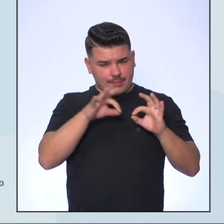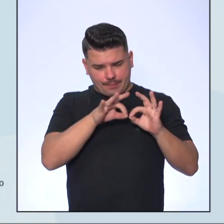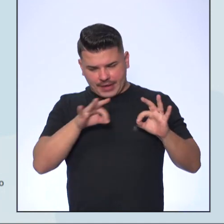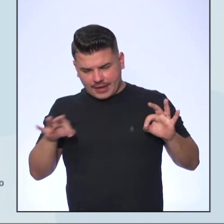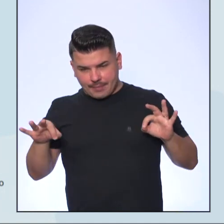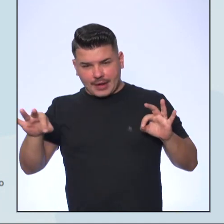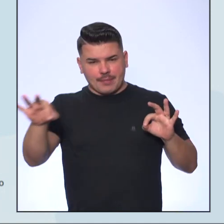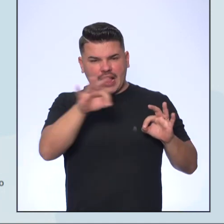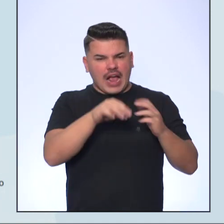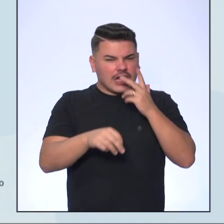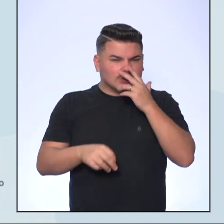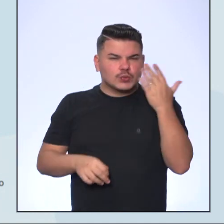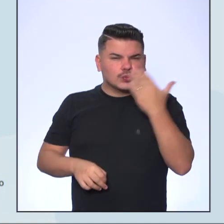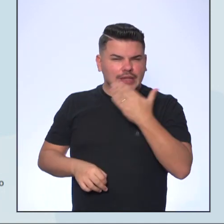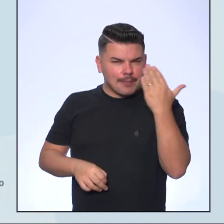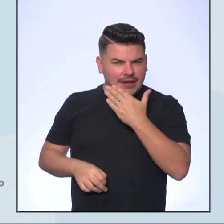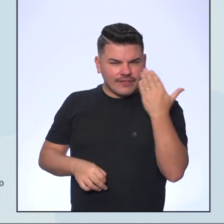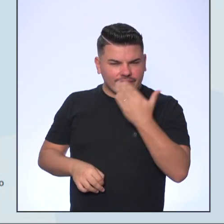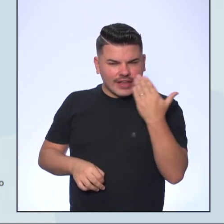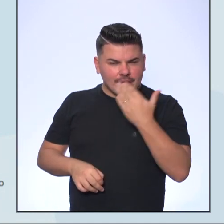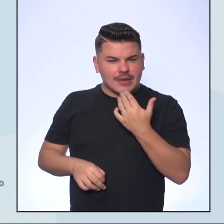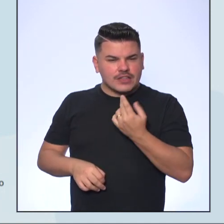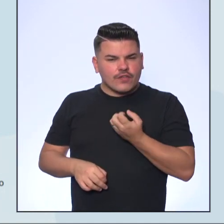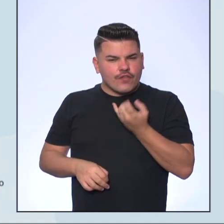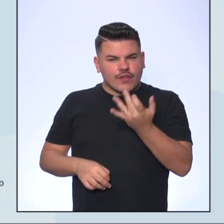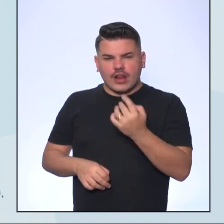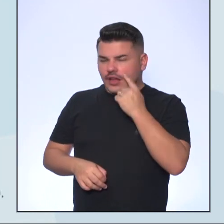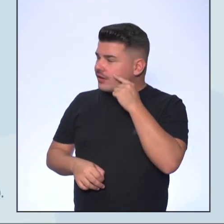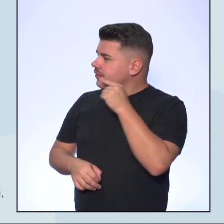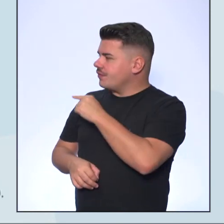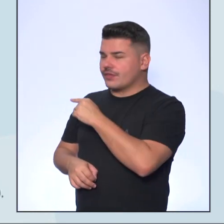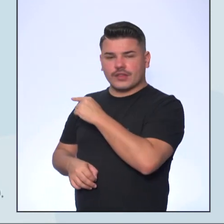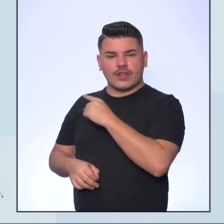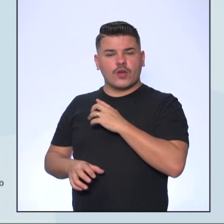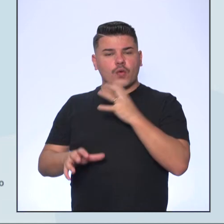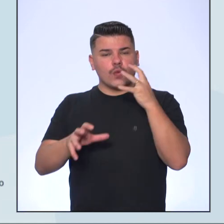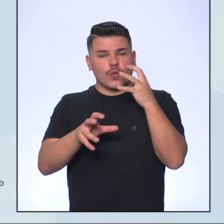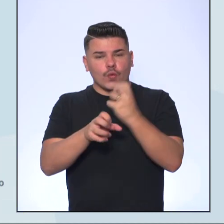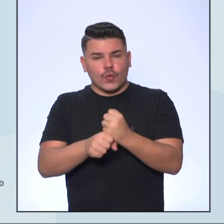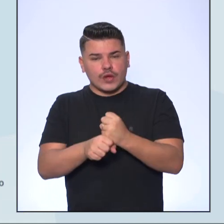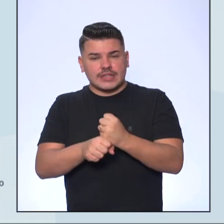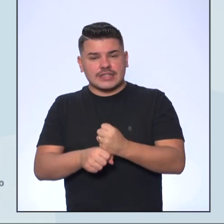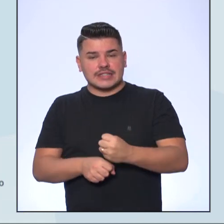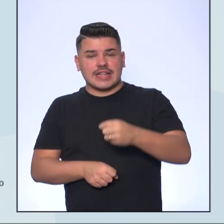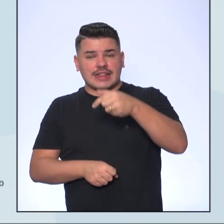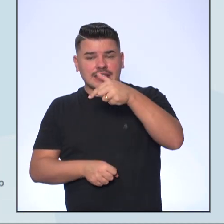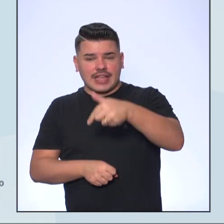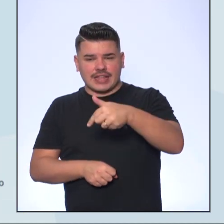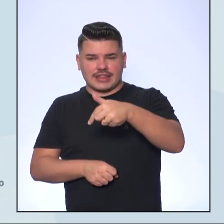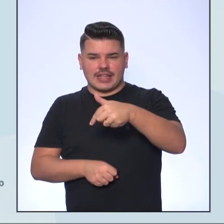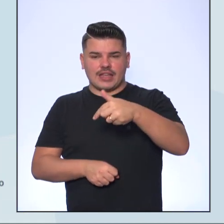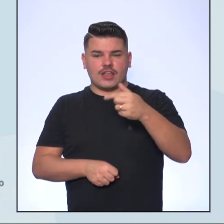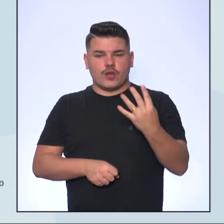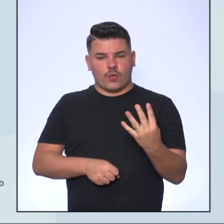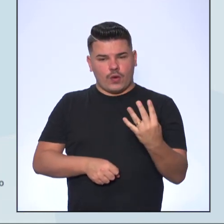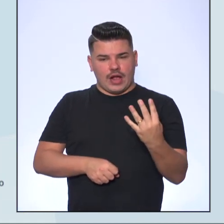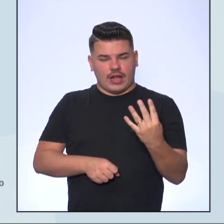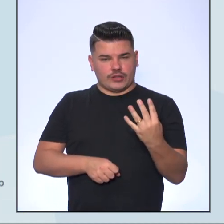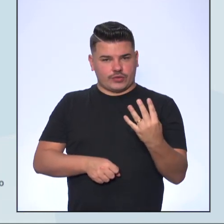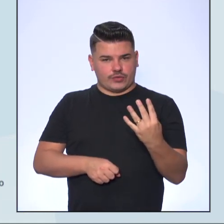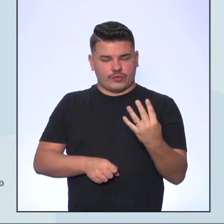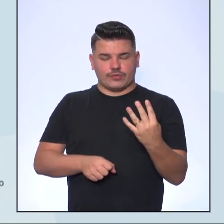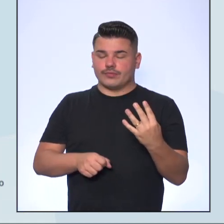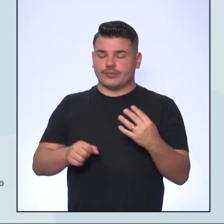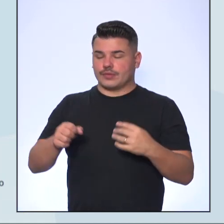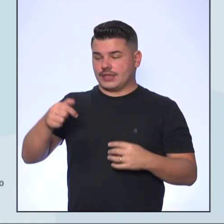pequeno aí para vocês. Eu vou até falar. Ele está com 74 por